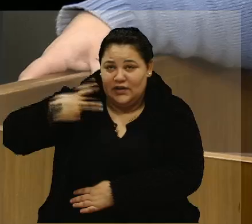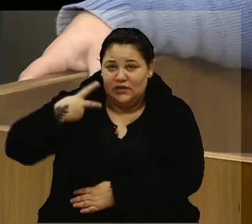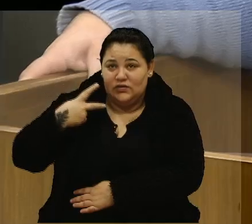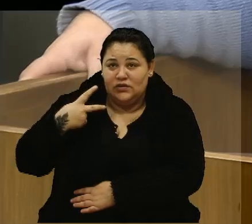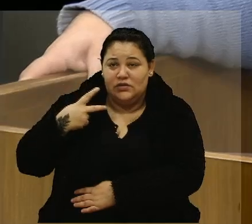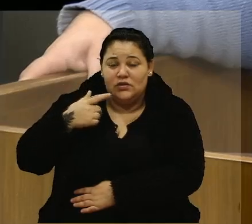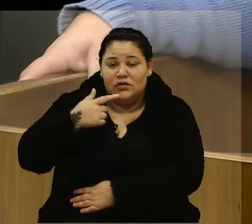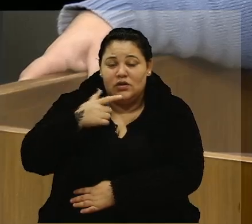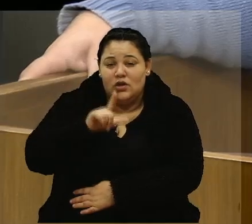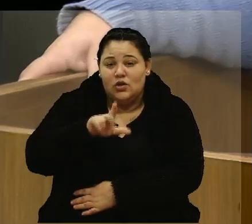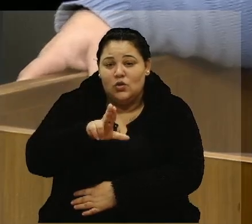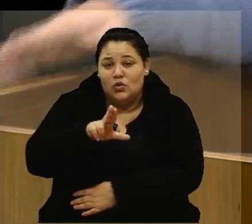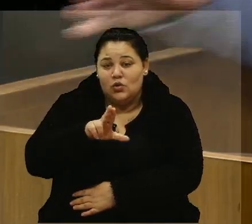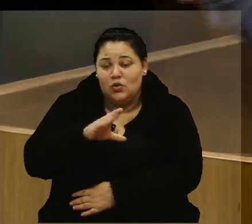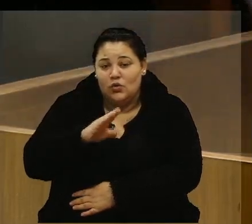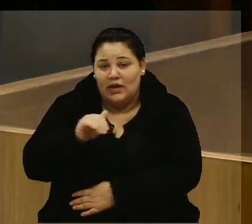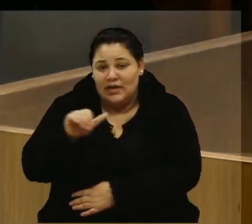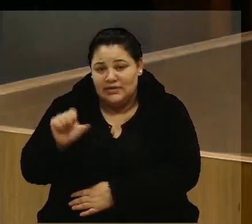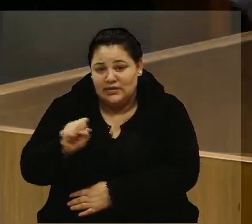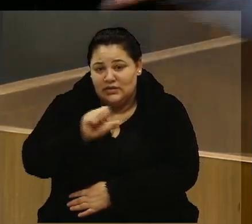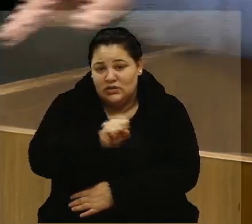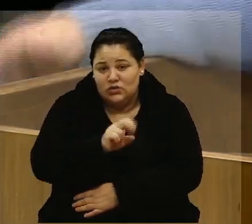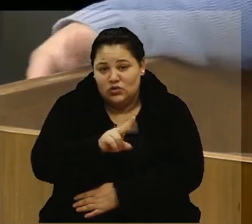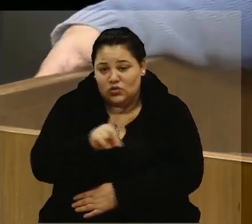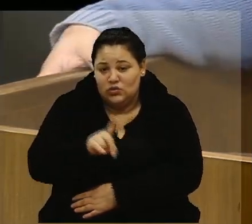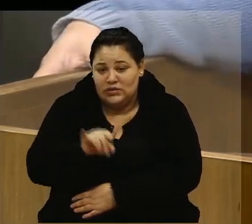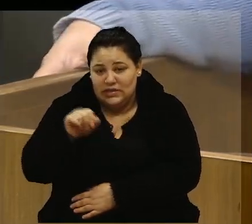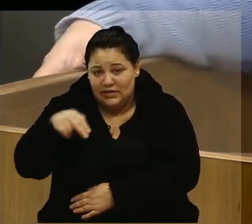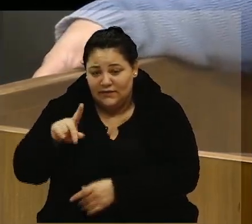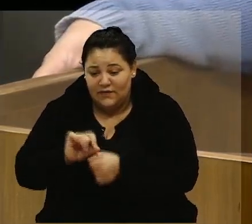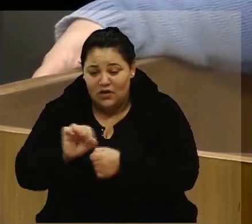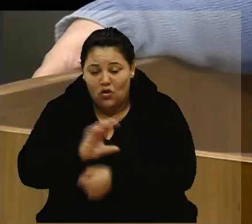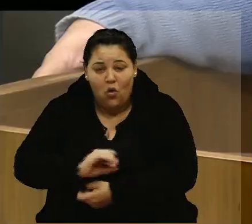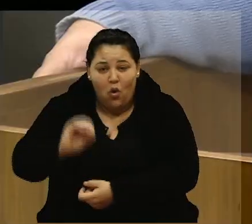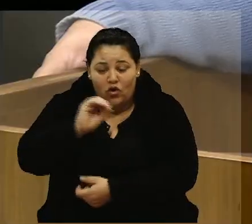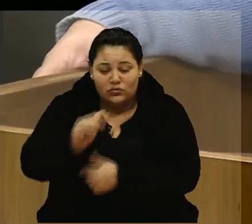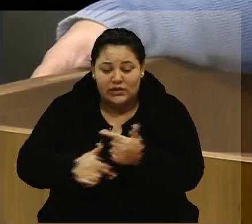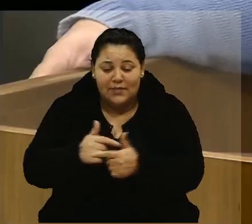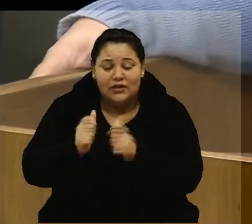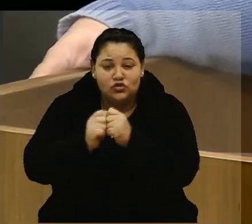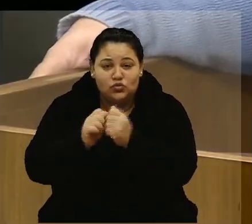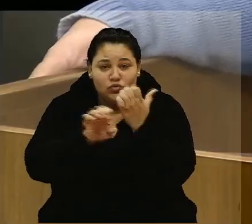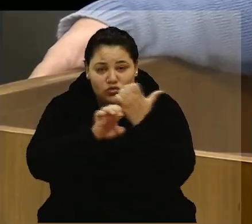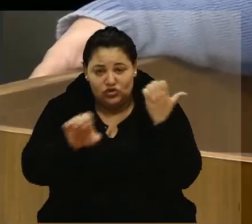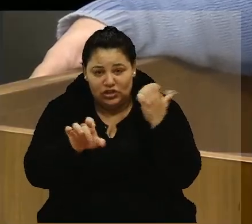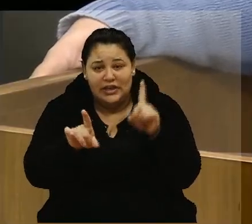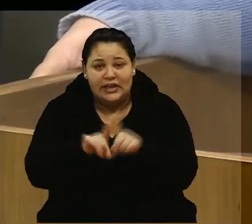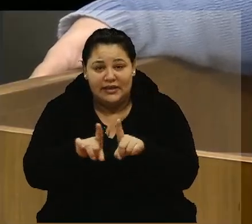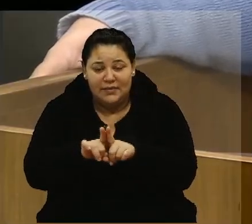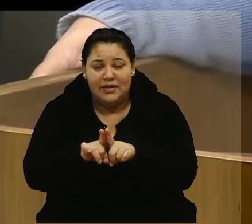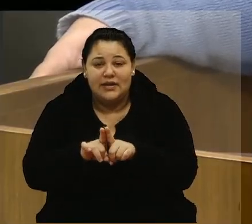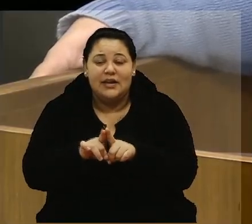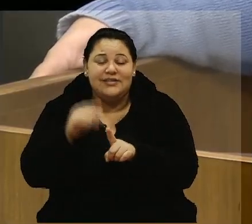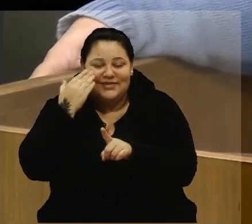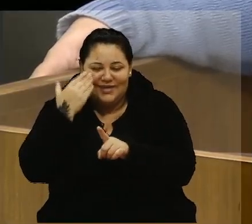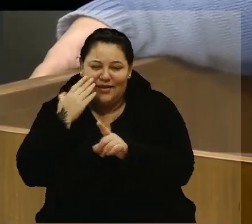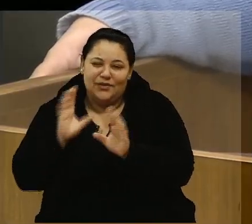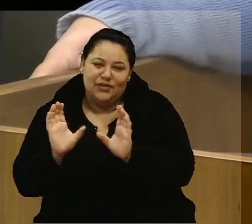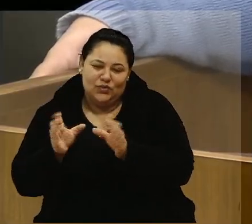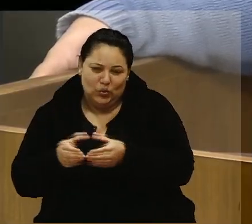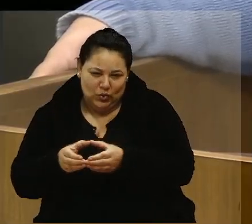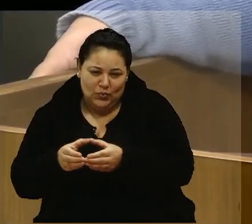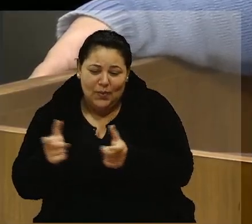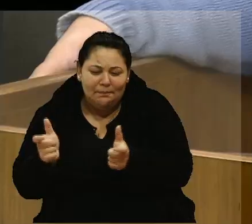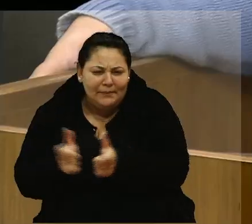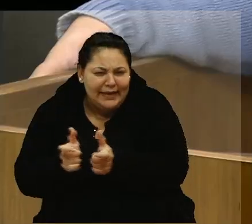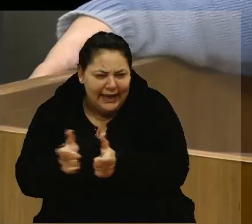Lucas Suzin, que tem feito um excelente trabalho junto com os servidores, todos engenheiros. Mesmo a equipe enxuta da Secretaria de